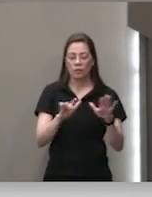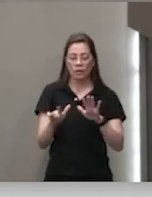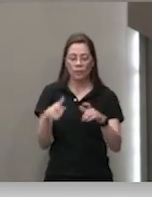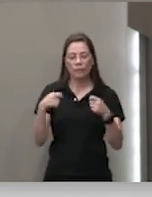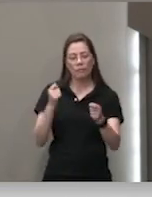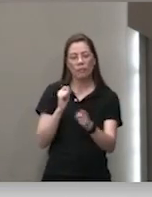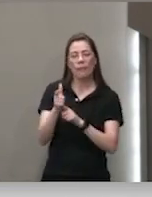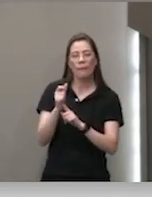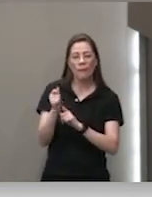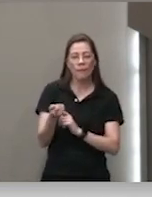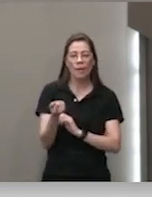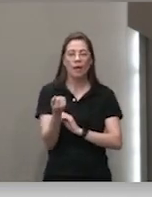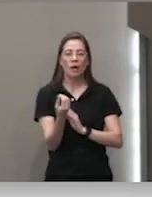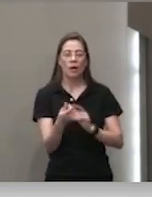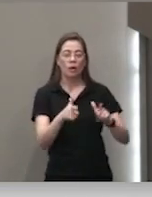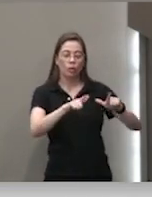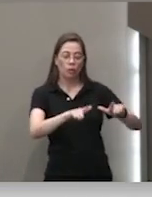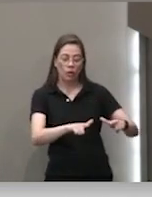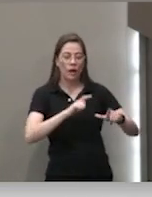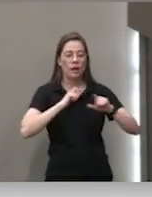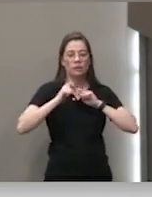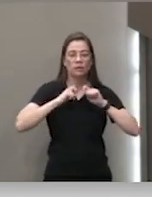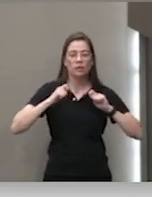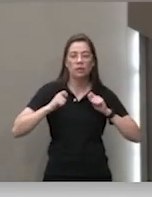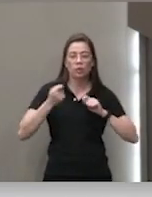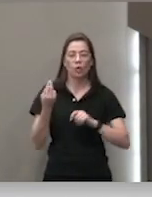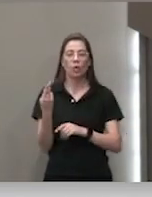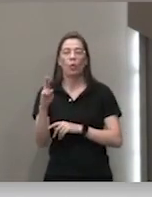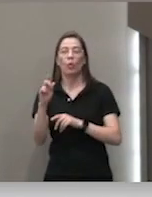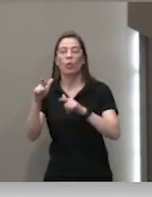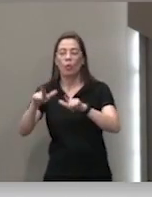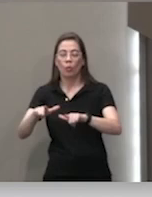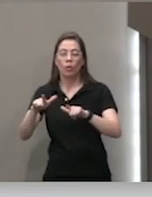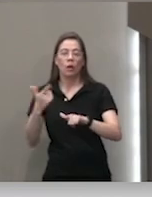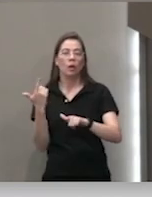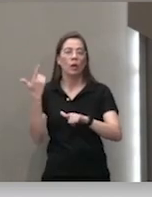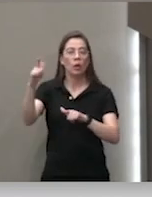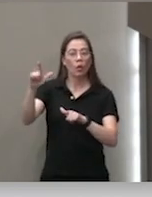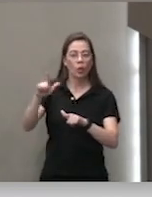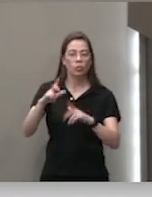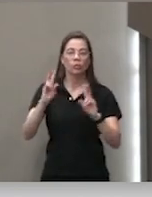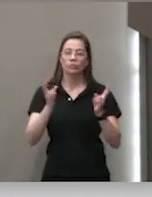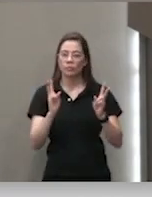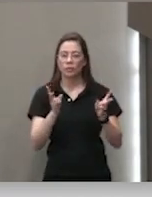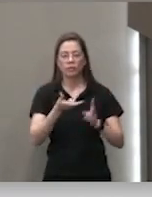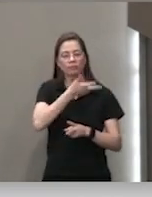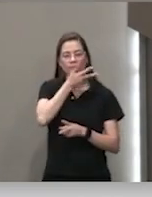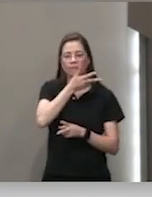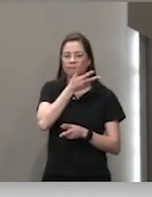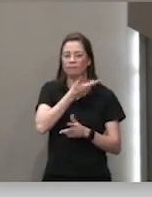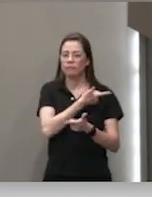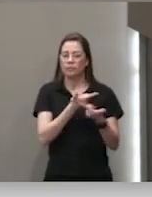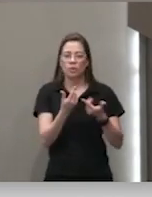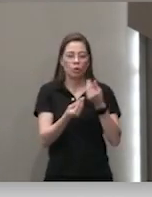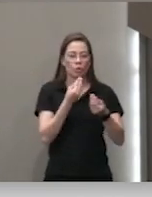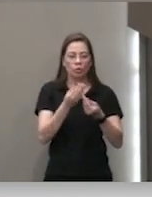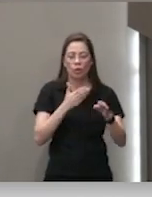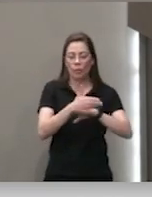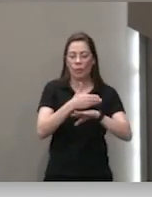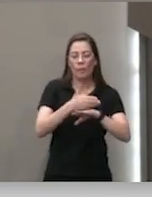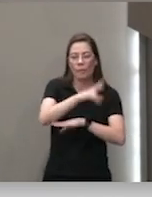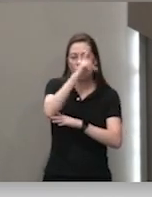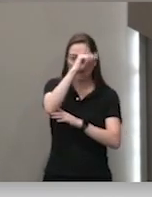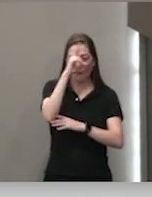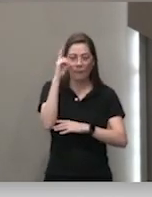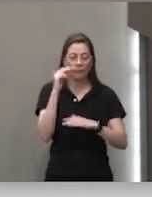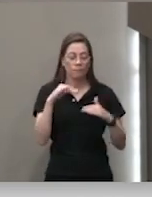pagar ou para um CTG, ou para um outro espaço que eles têm que alugar, então sai do bolso dos idosos, não tem contrapartida por parte da prefeitura